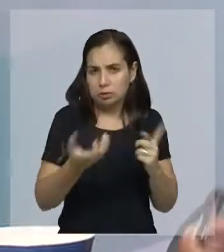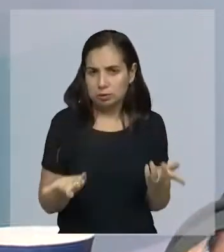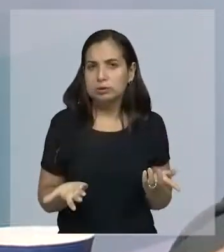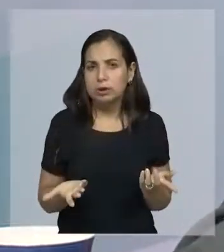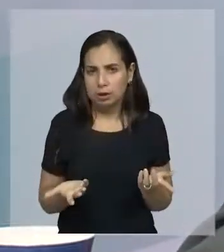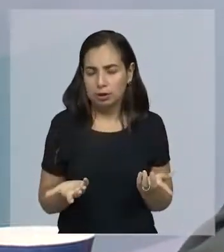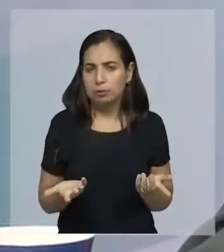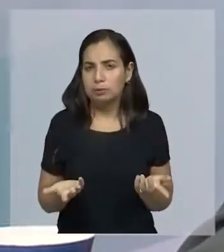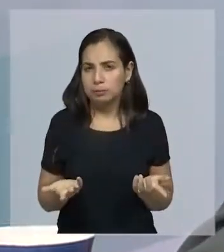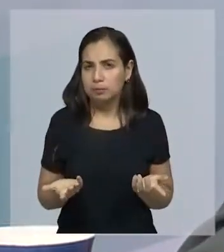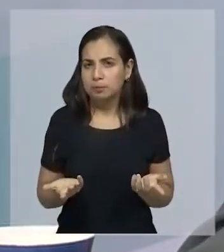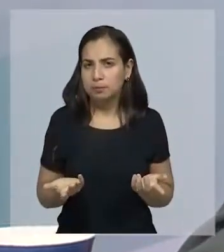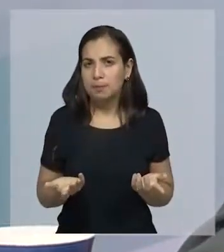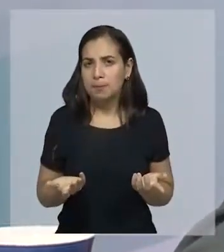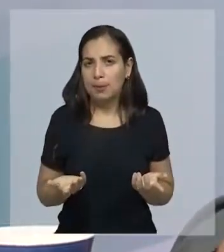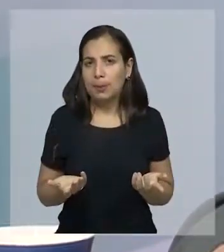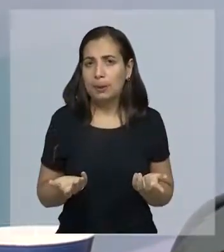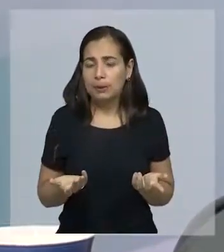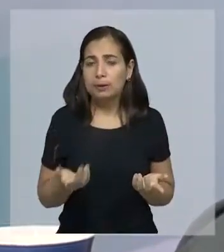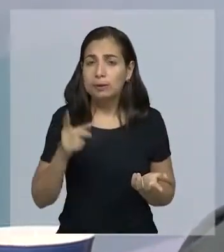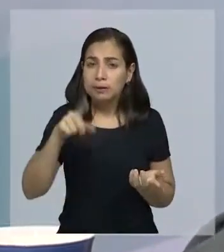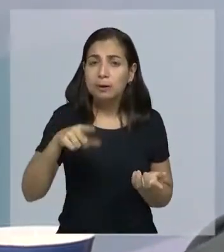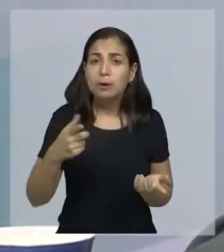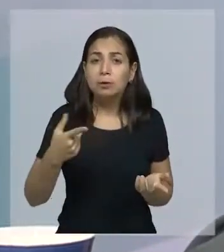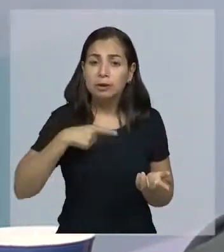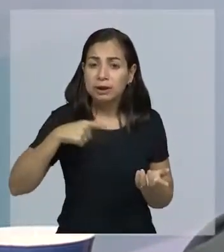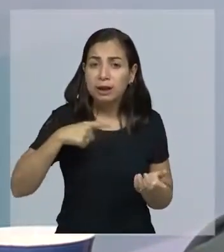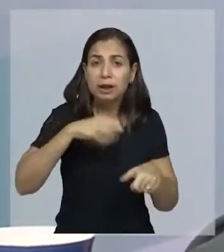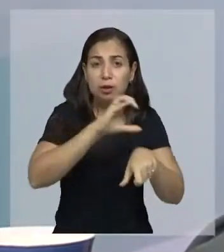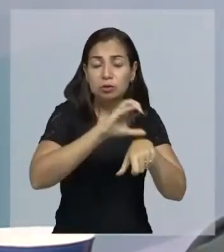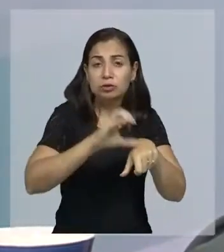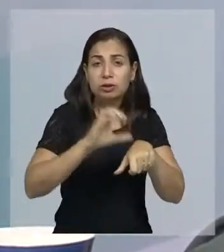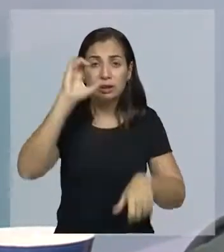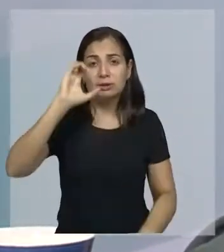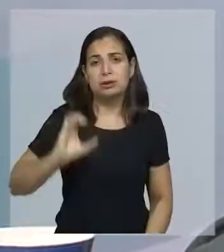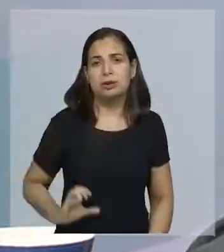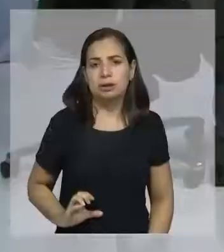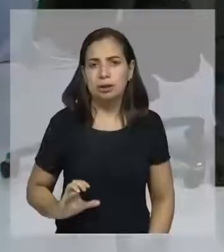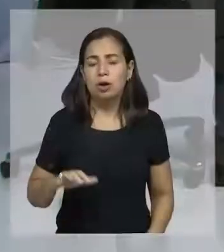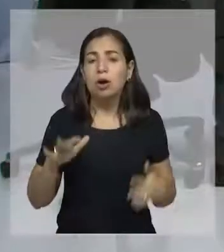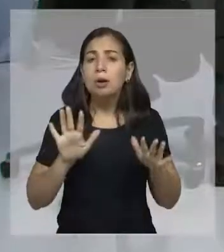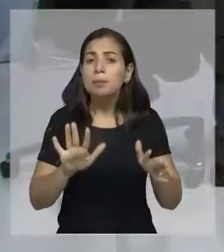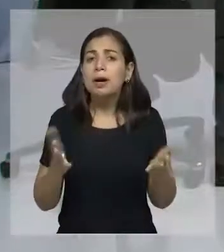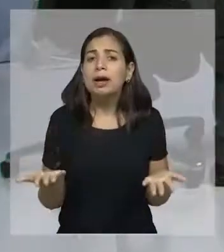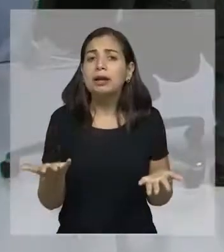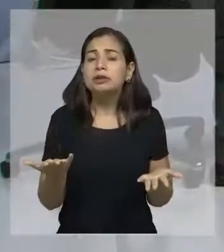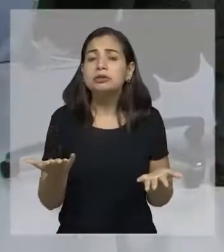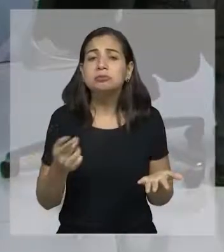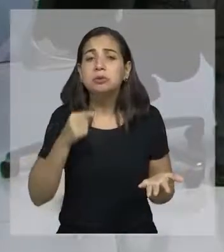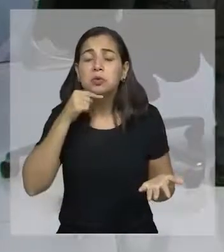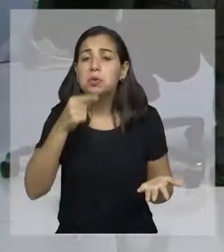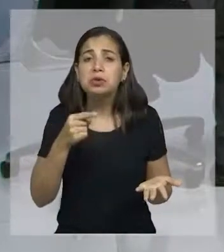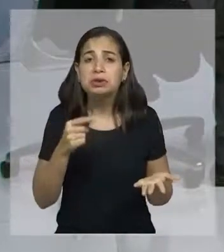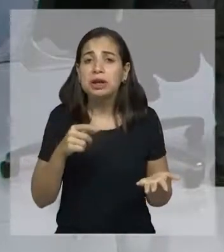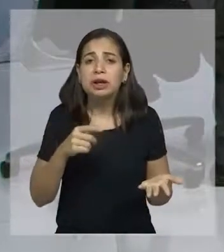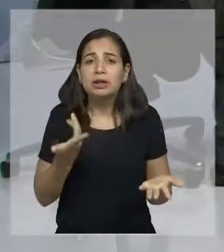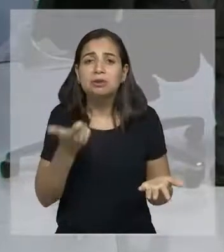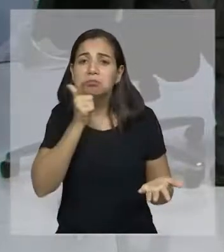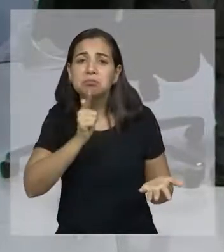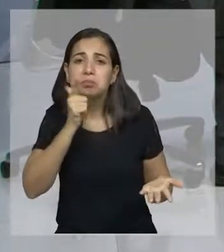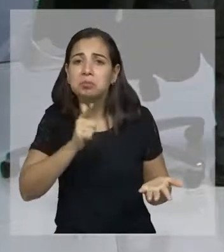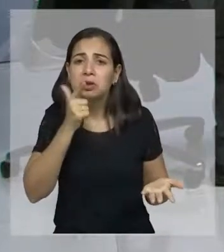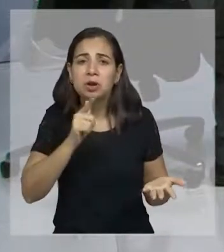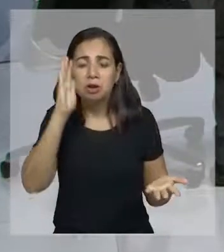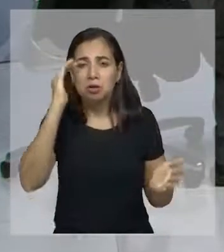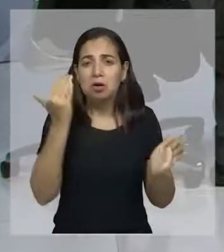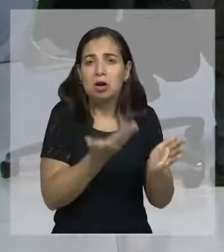Cidadã. Constituição Cidadã. Quer dizer, e na prática a gente não consegue fazer. E se fizer, ela é frustrada, né? Quer dizer, políticas sociais de longo alcance,